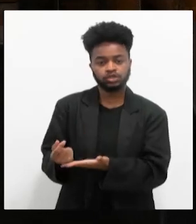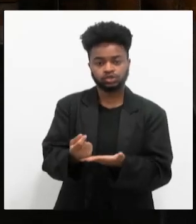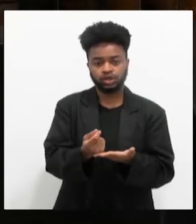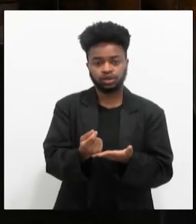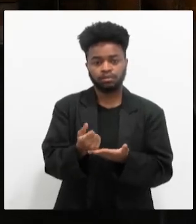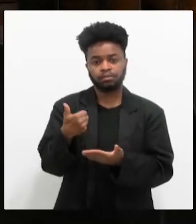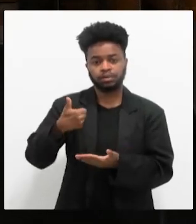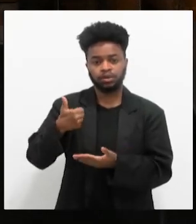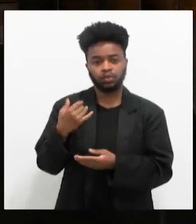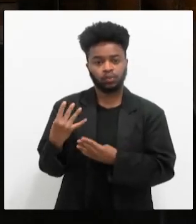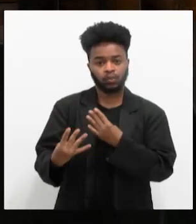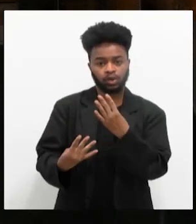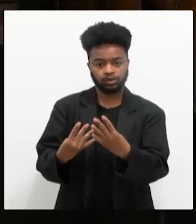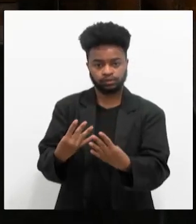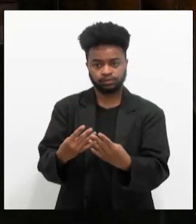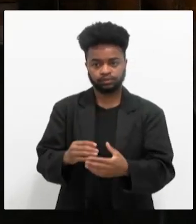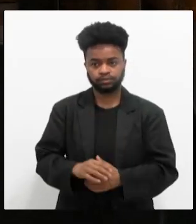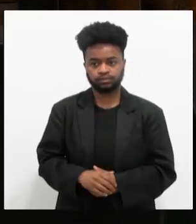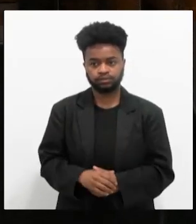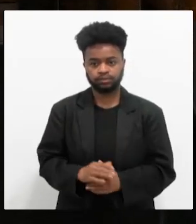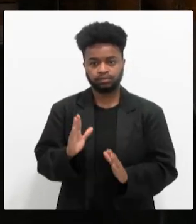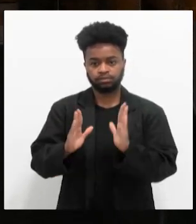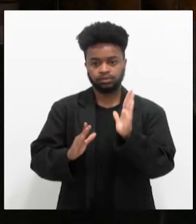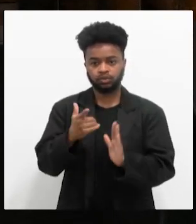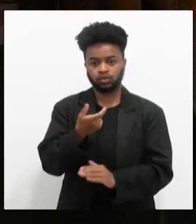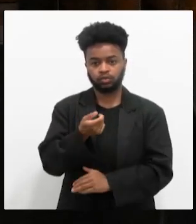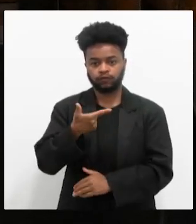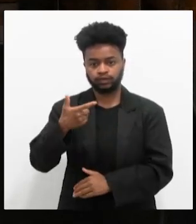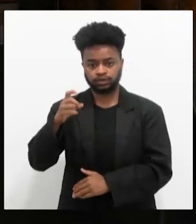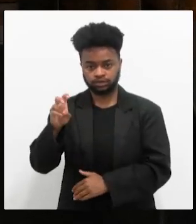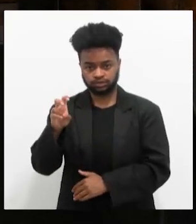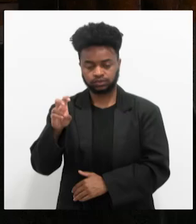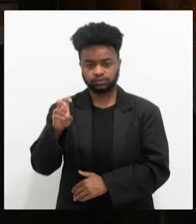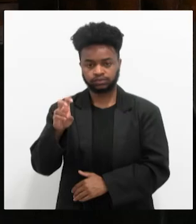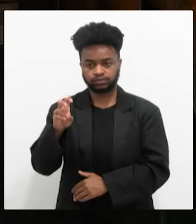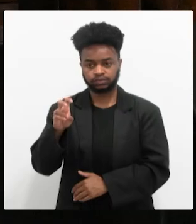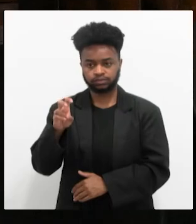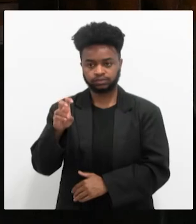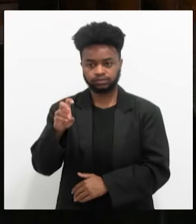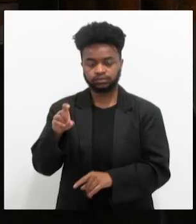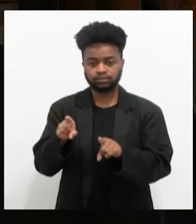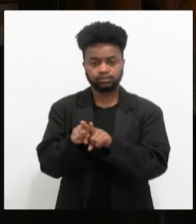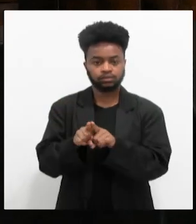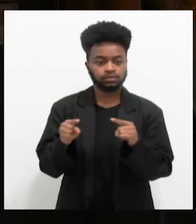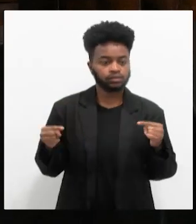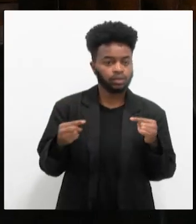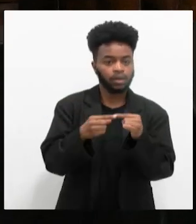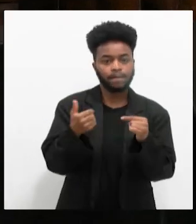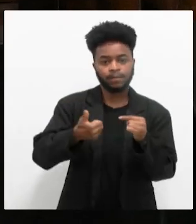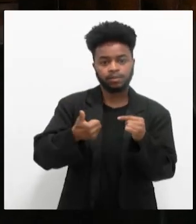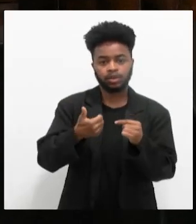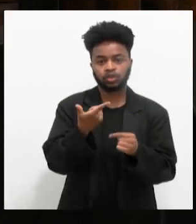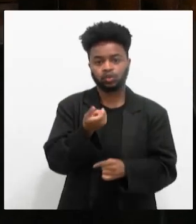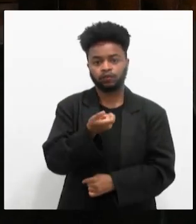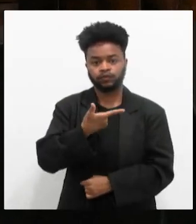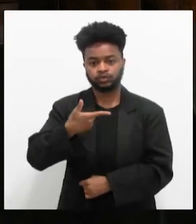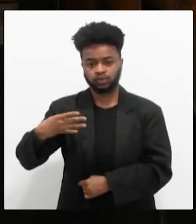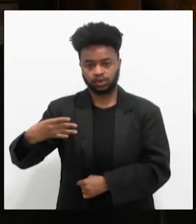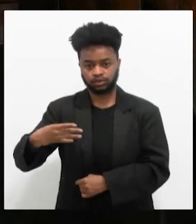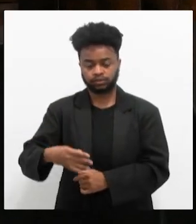primeiro quadrimestre de 2025 com o primeiro quadrimestre de